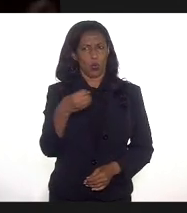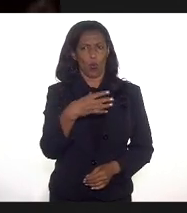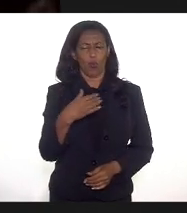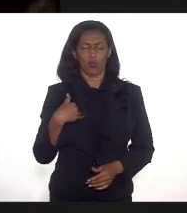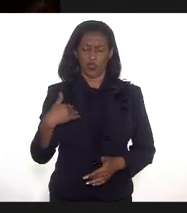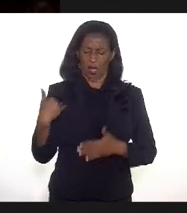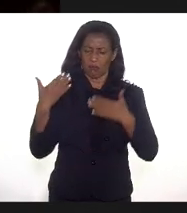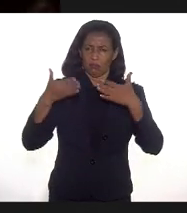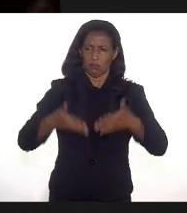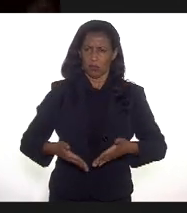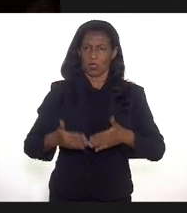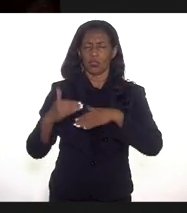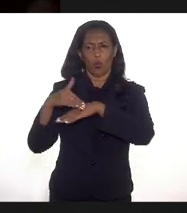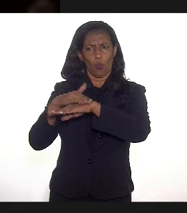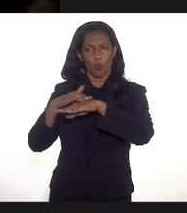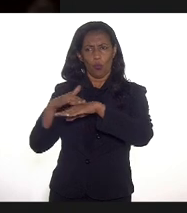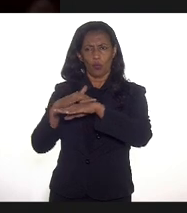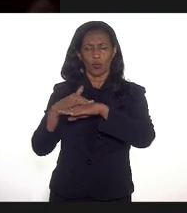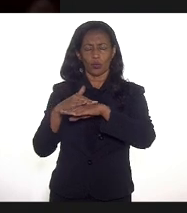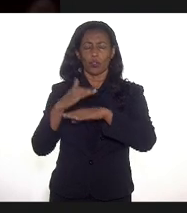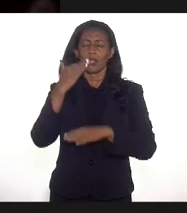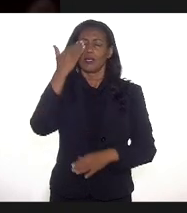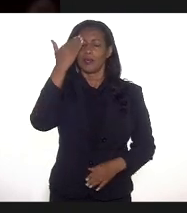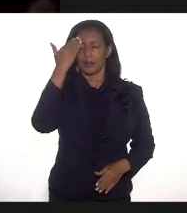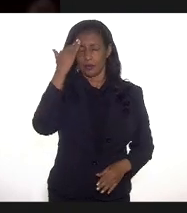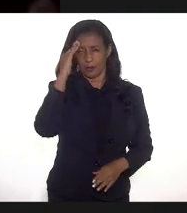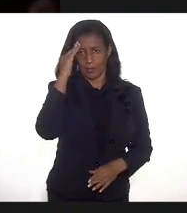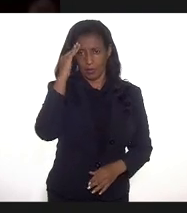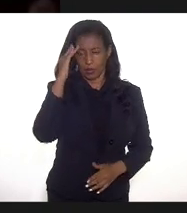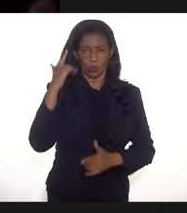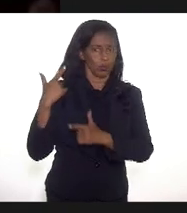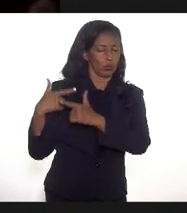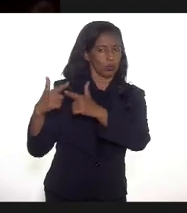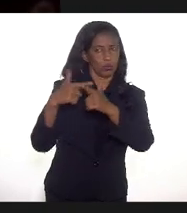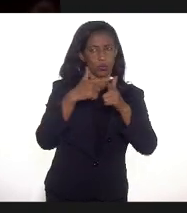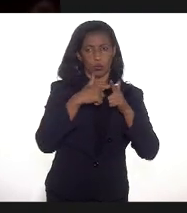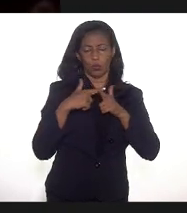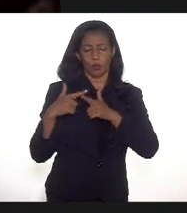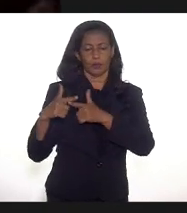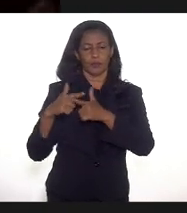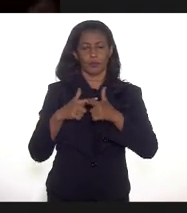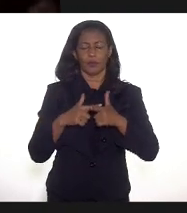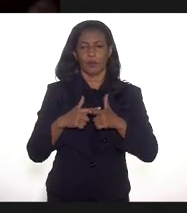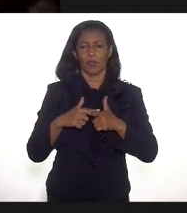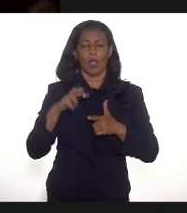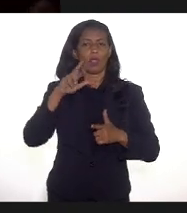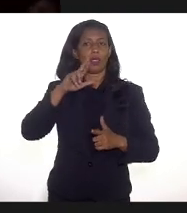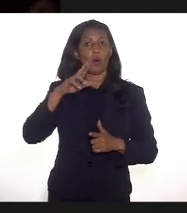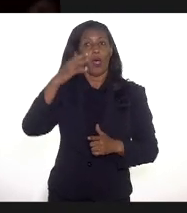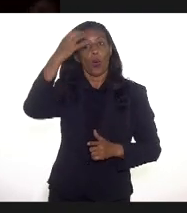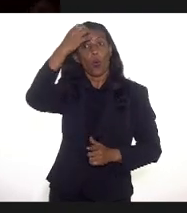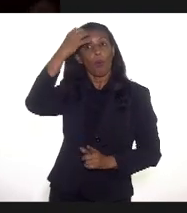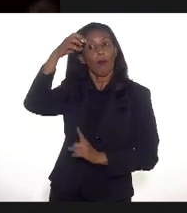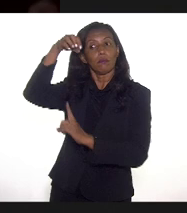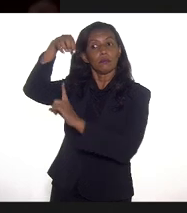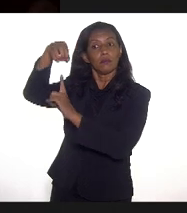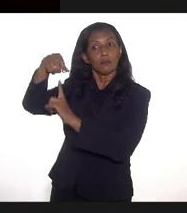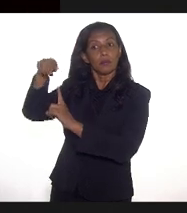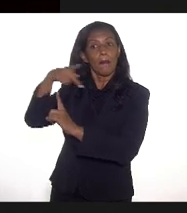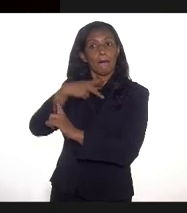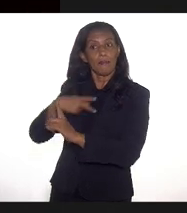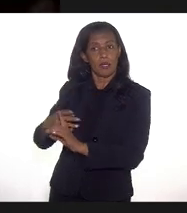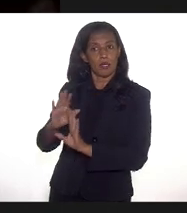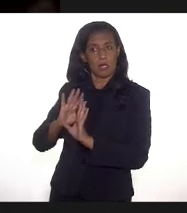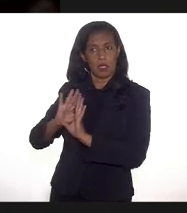nos atendeu. Entendo que esses problemas não é por culpa da gestão dele, entendo a questão